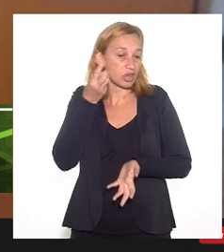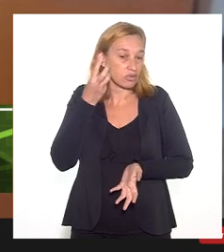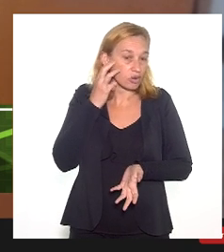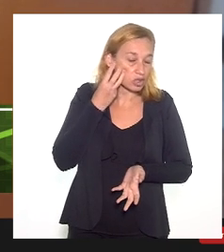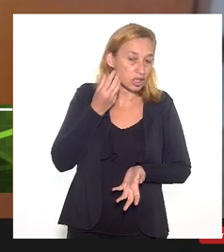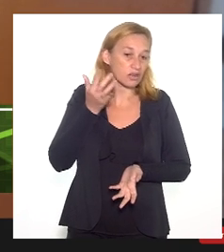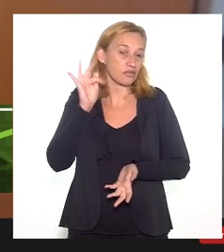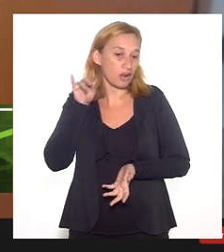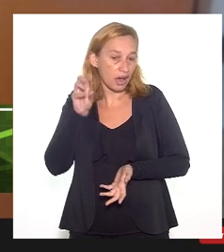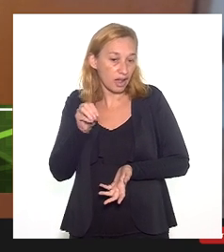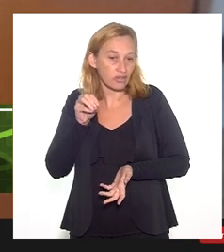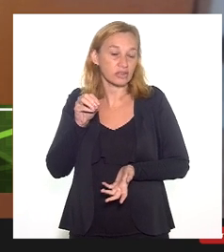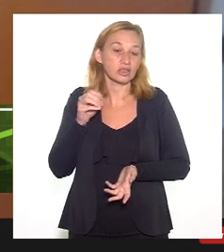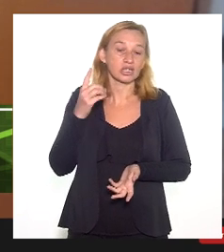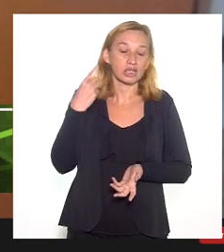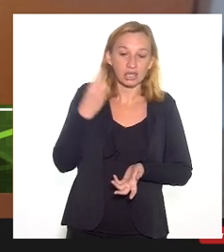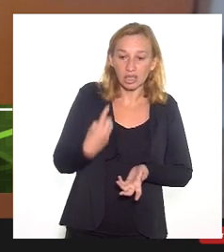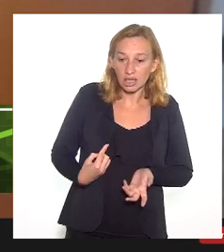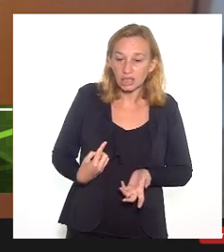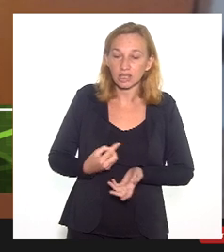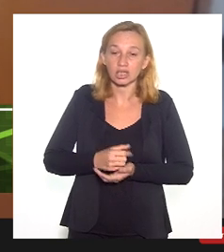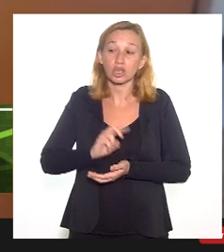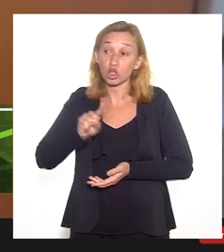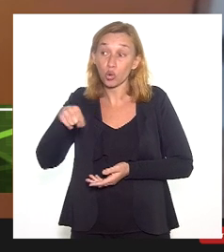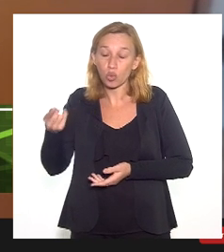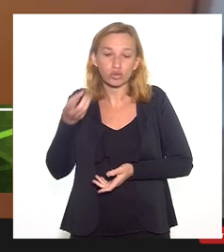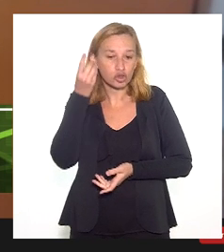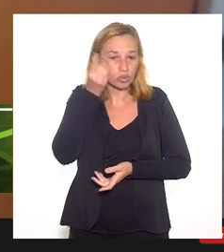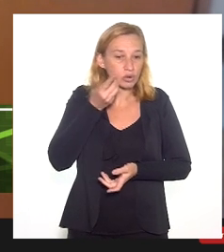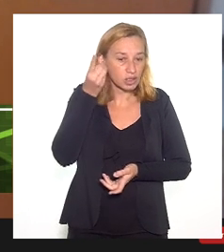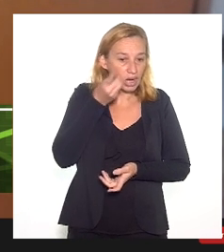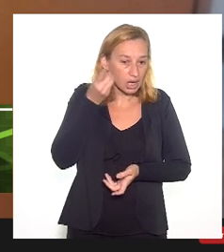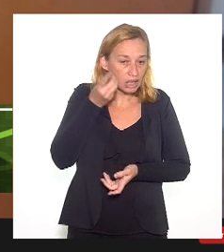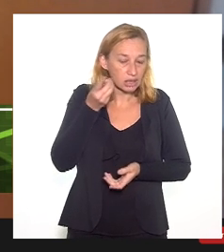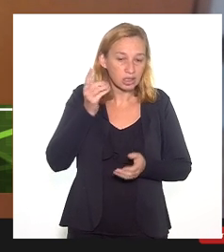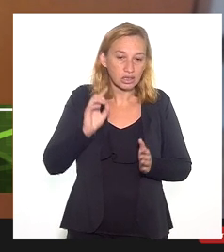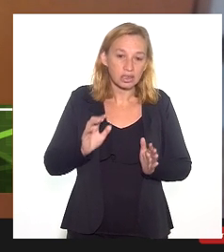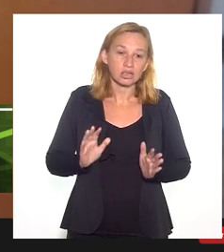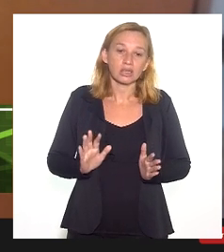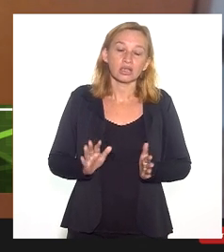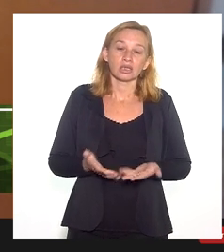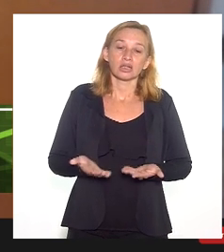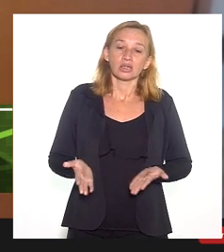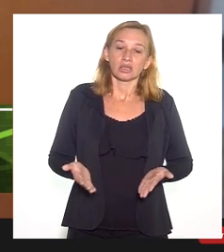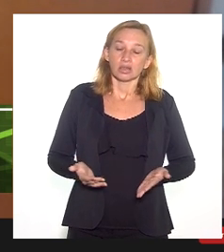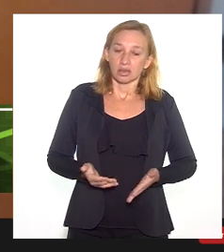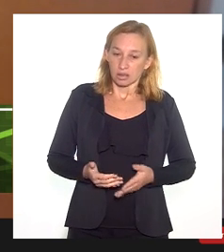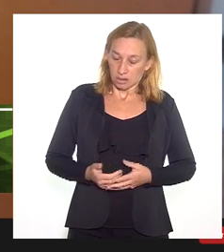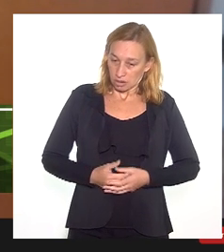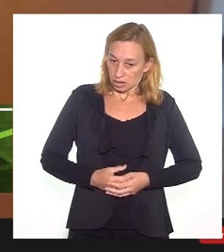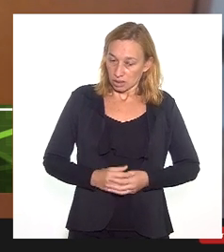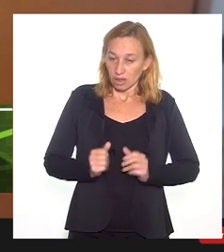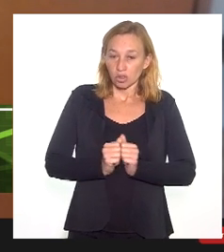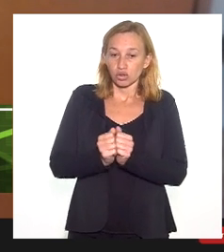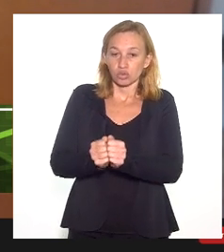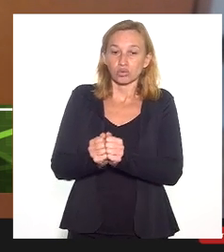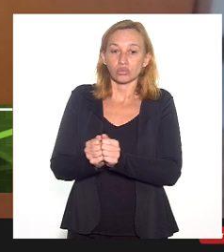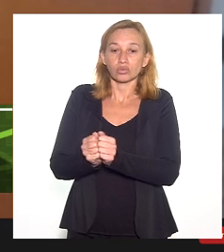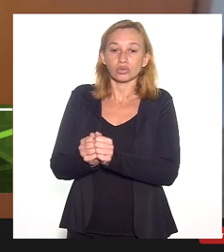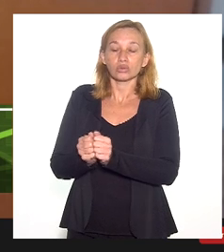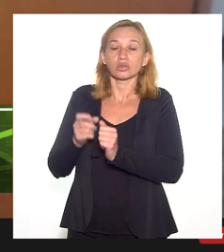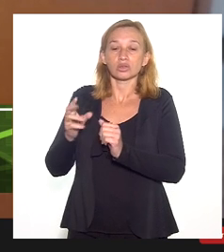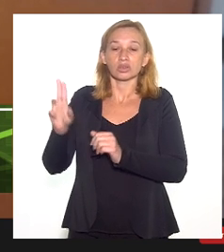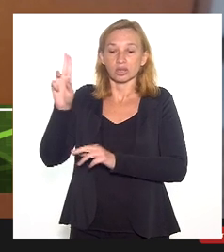deputado Flávio, deputada Dani, tantos deputados se manifestaram a favor da UERJ